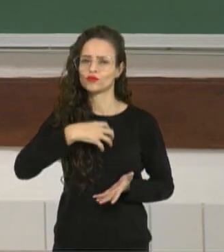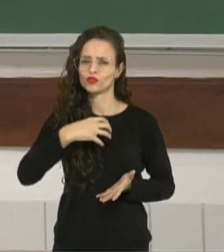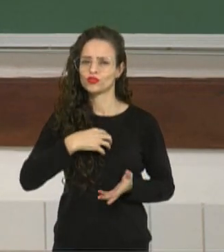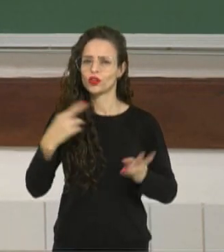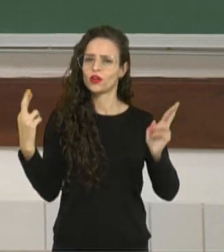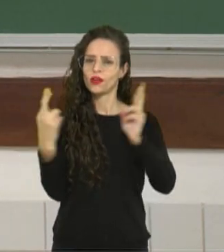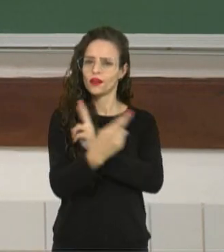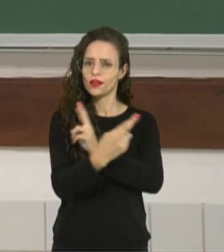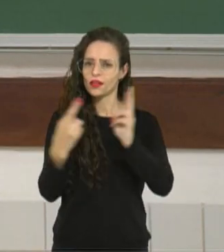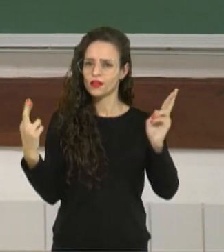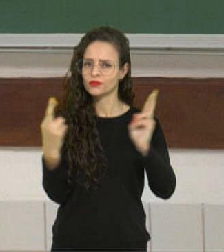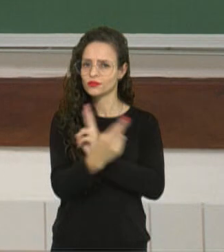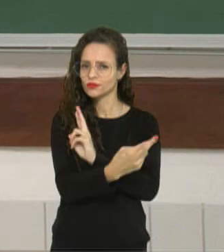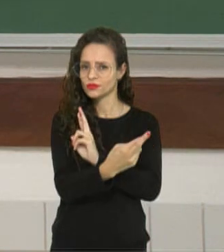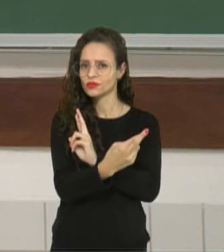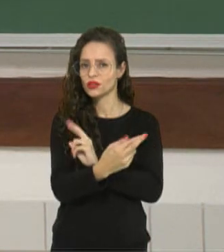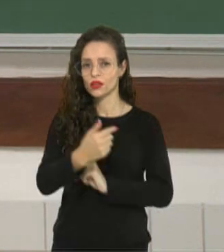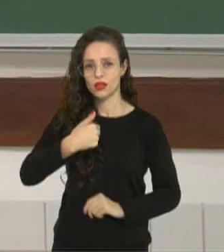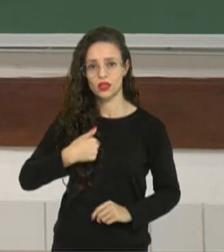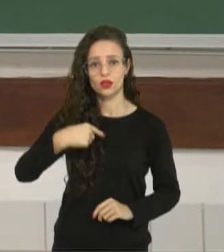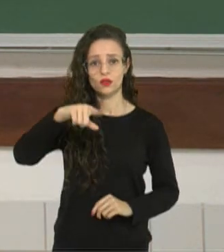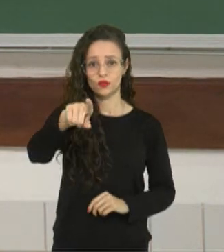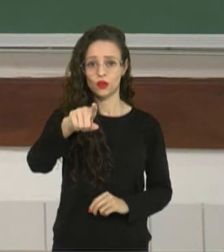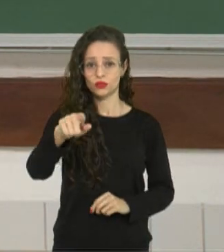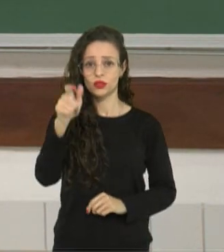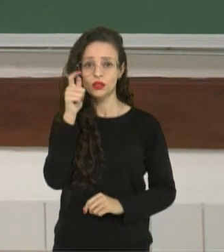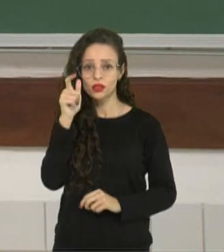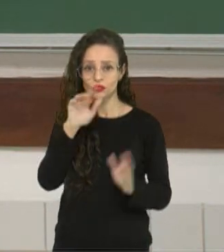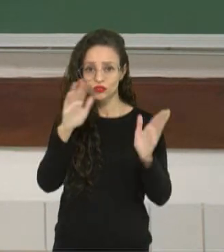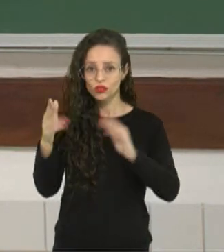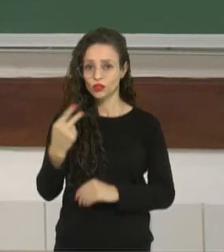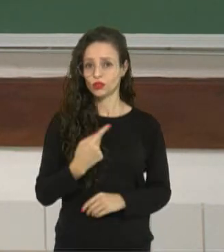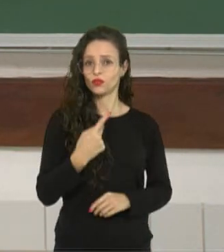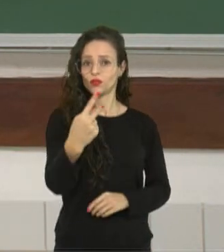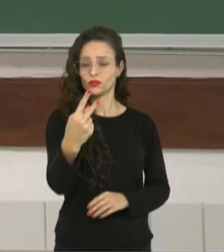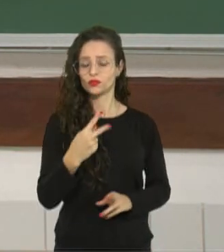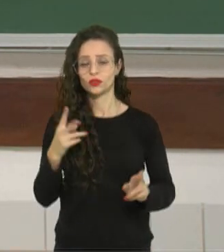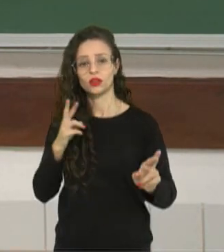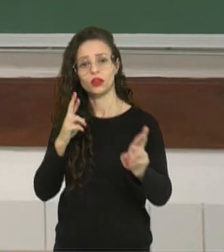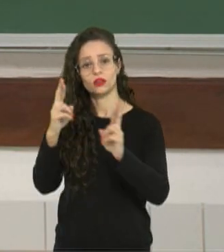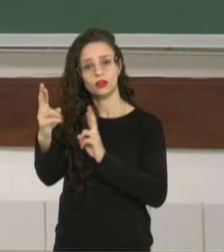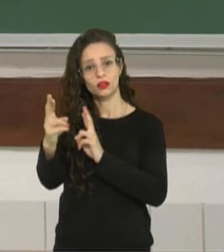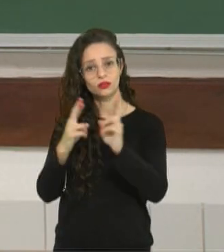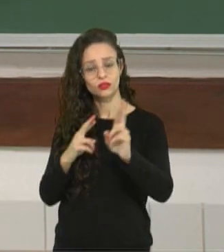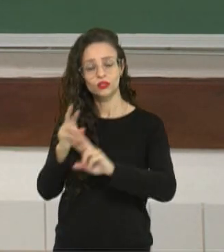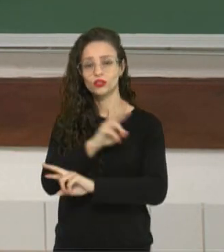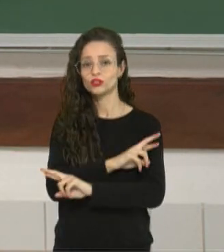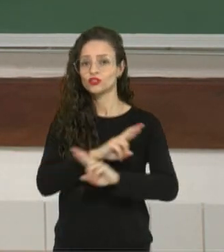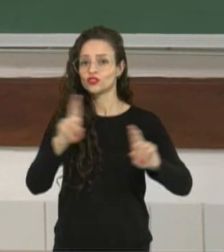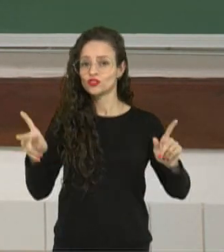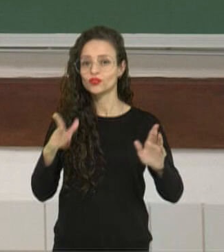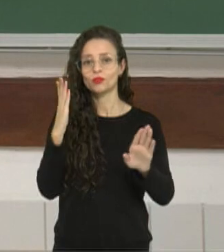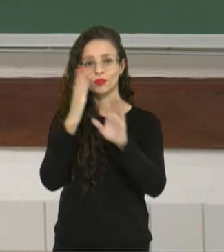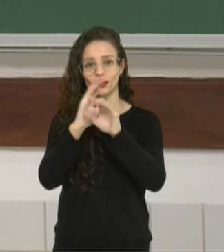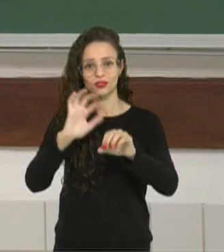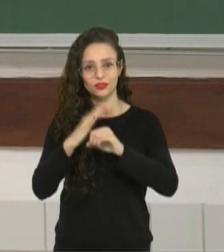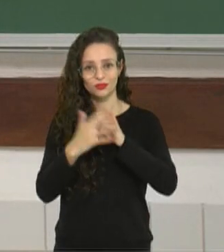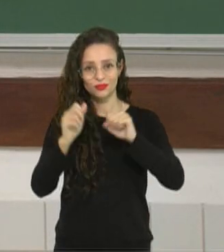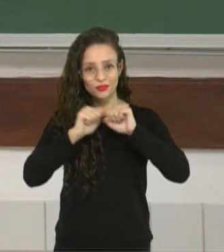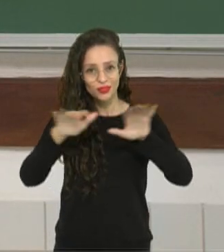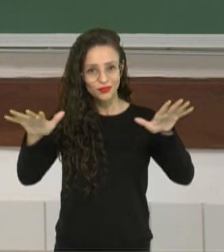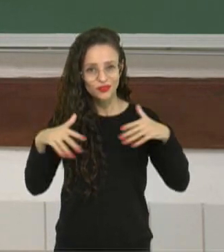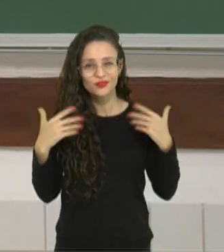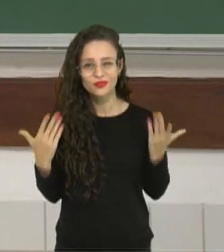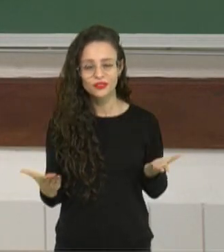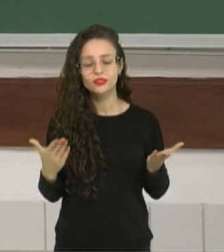A gente tem uma relação, eu e você que está nos assistindo, a gente tem uma relação que foi completamente modificada pela pandemia do Covid.